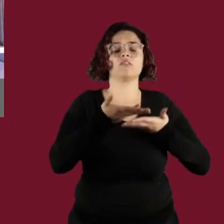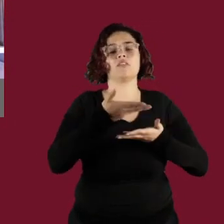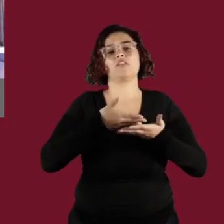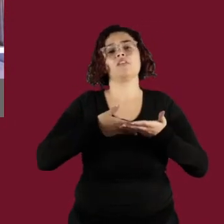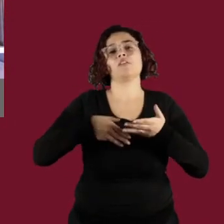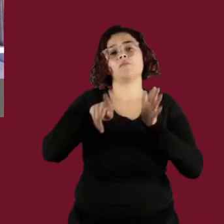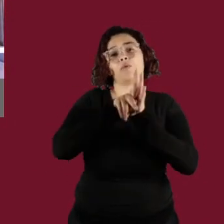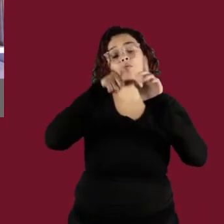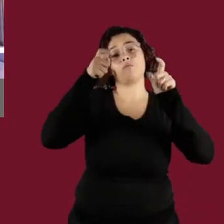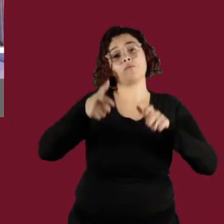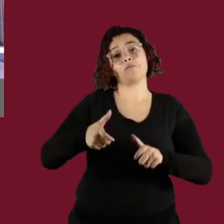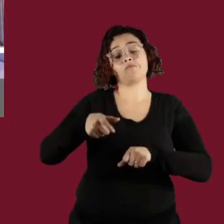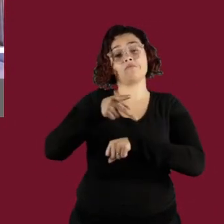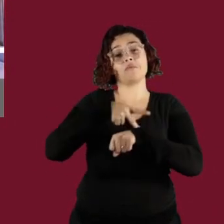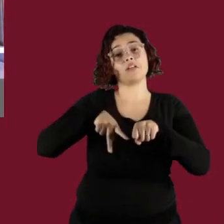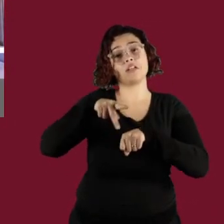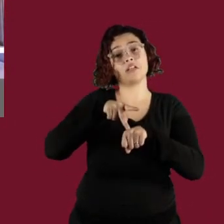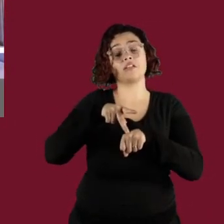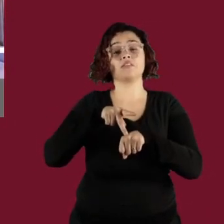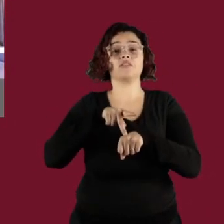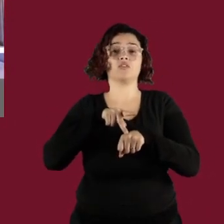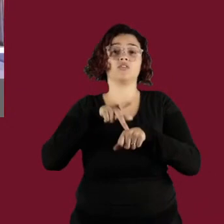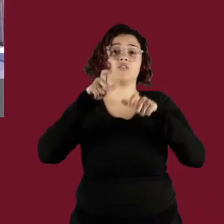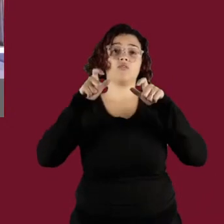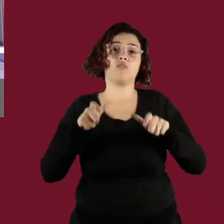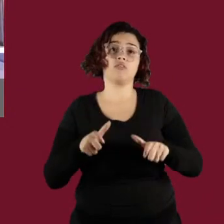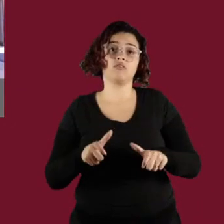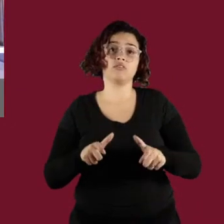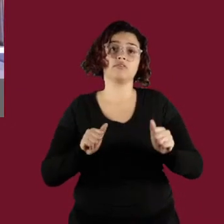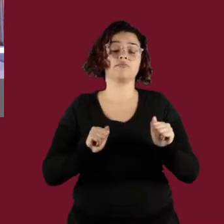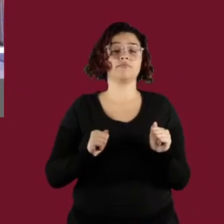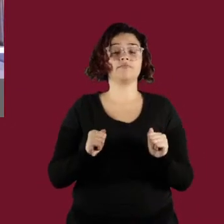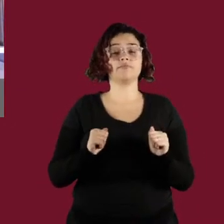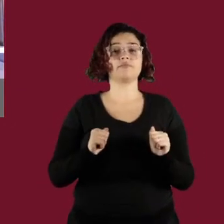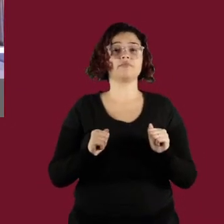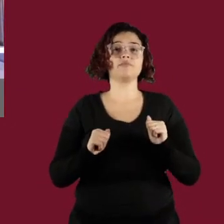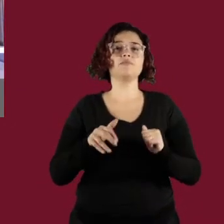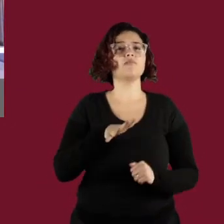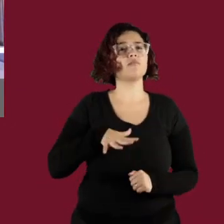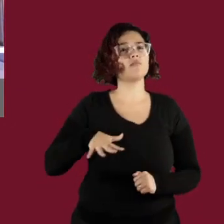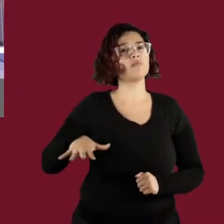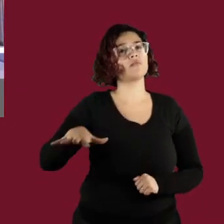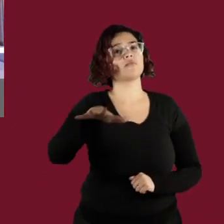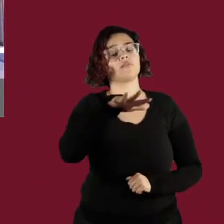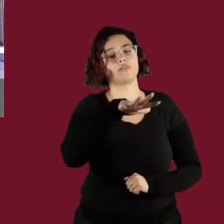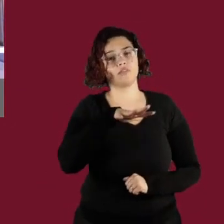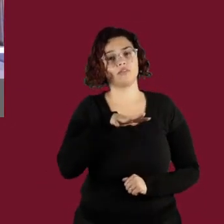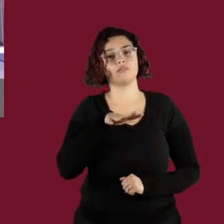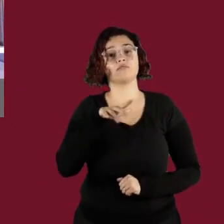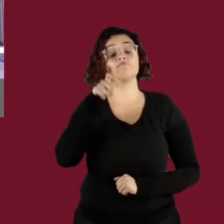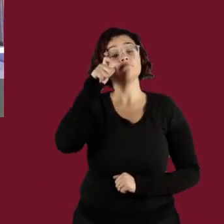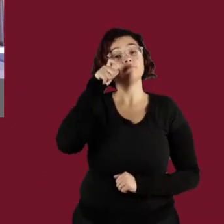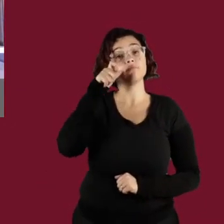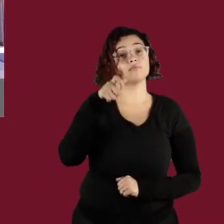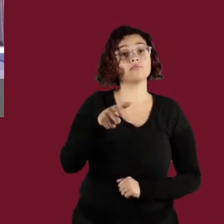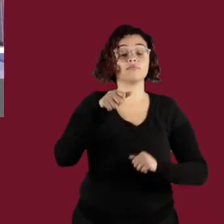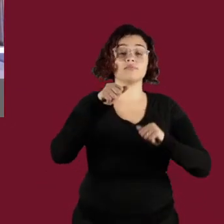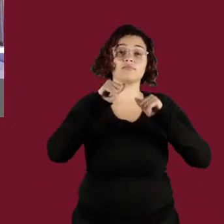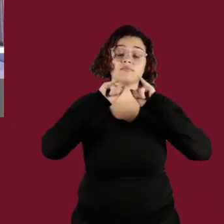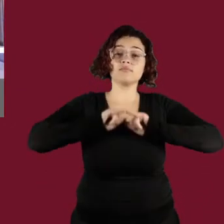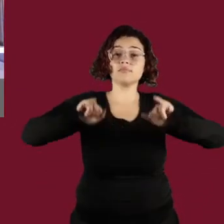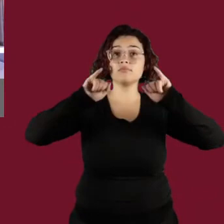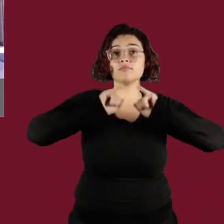local, dos nossos países e também das diásporas, todos eles interessados e disseminando,